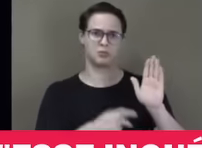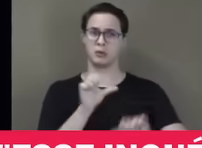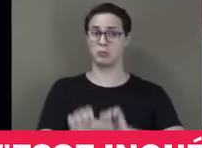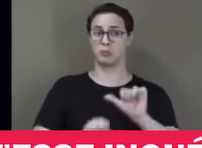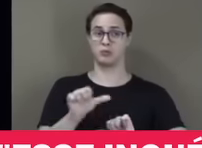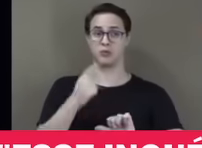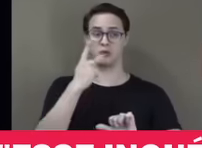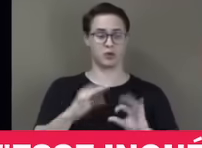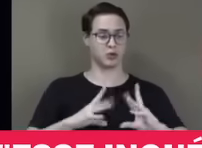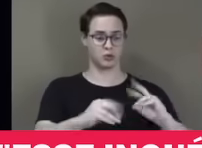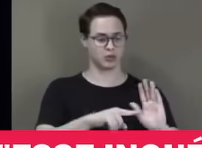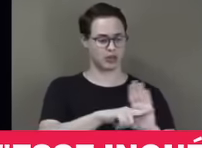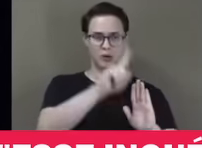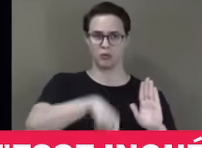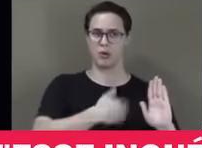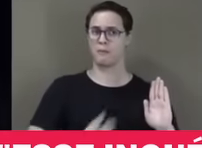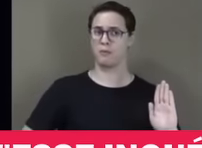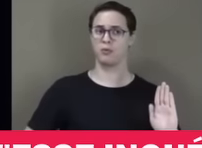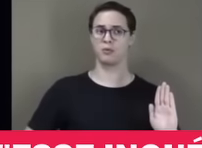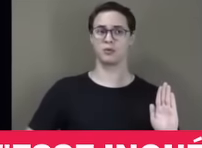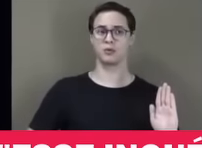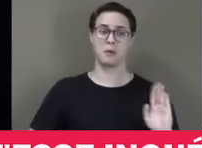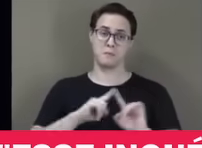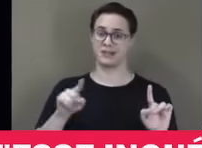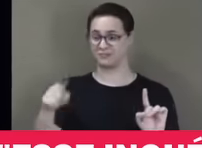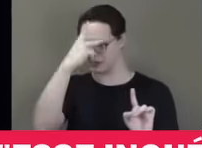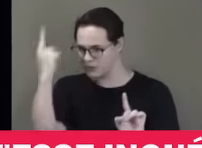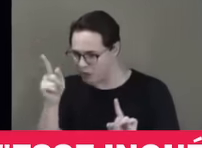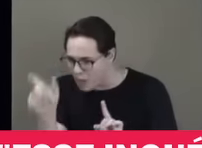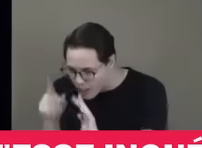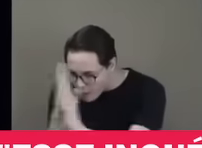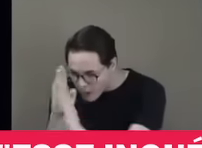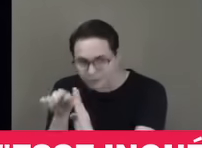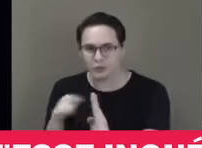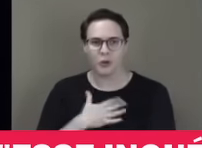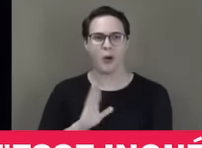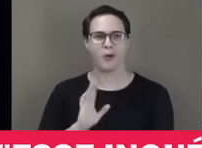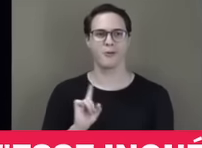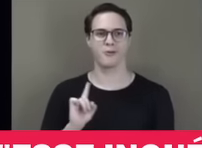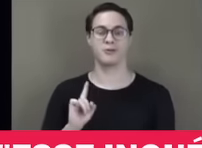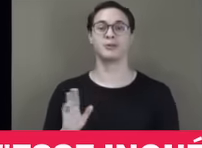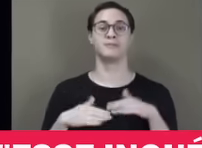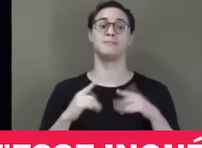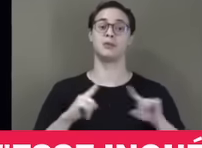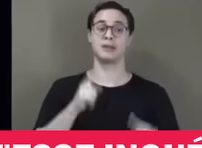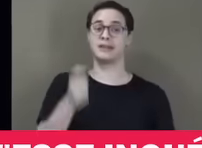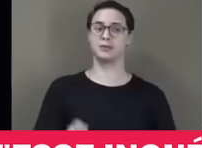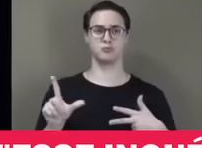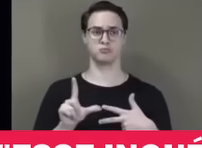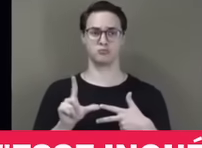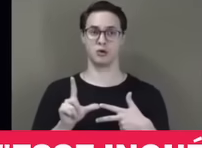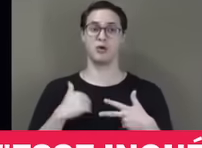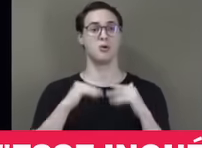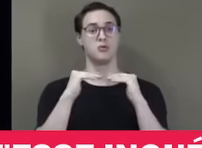inquéritos são públicos o tempo inteiro. Quem não vai gostar disso são os investigados. Mas, enfim, é uma decisão legislativa. O que eu